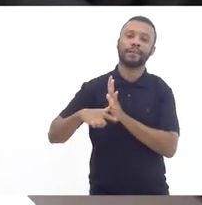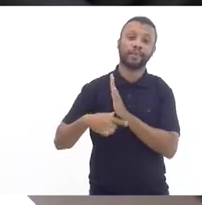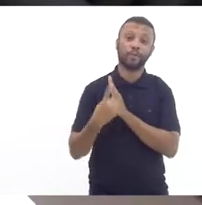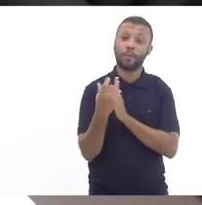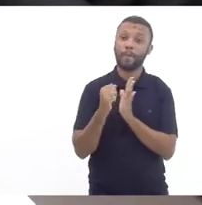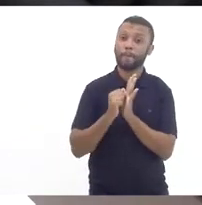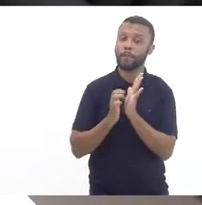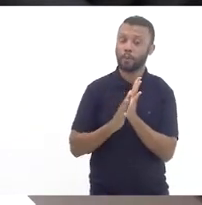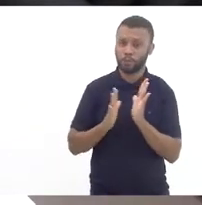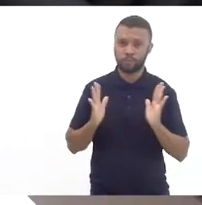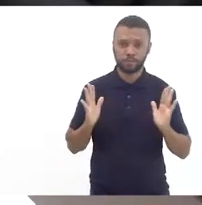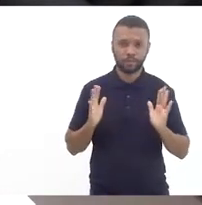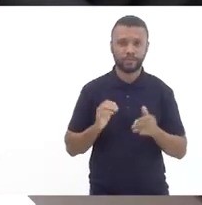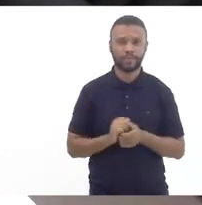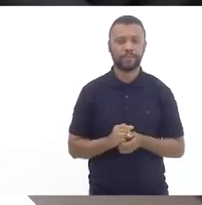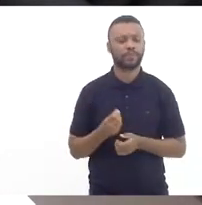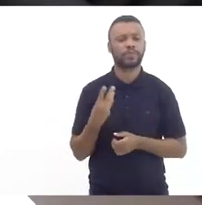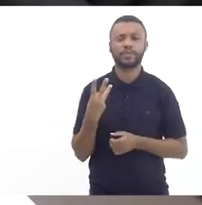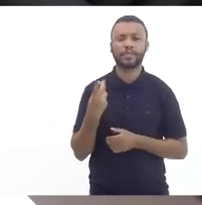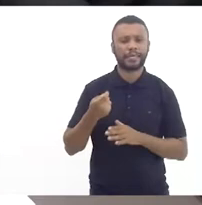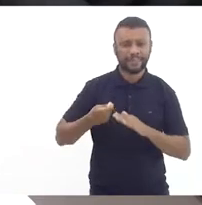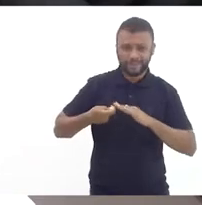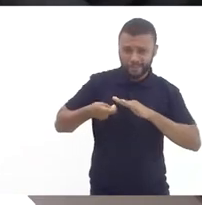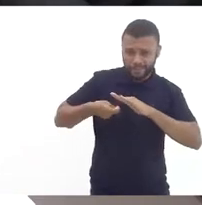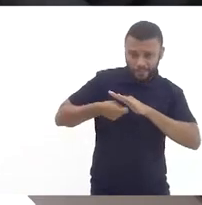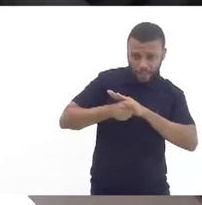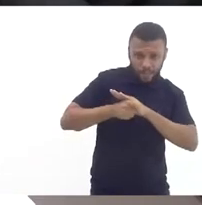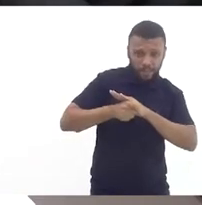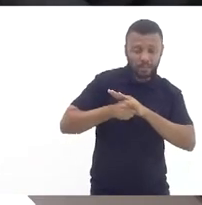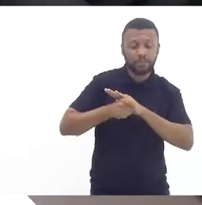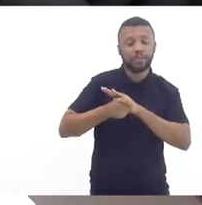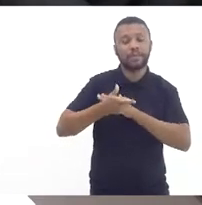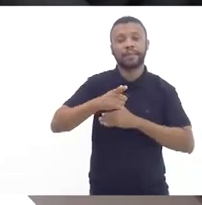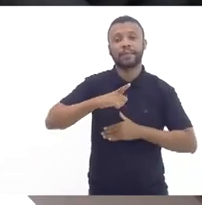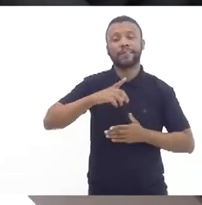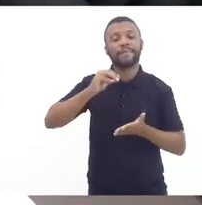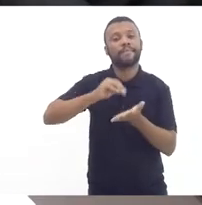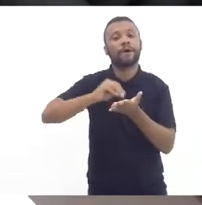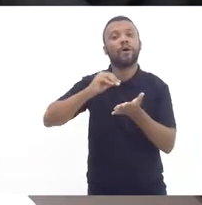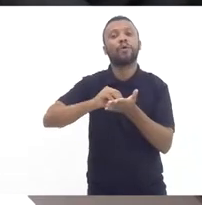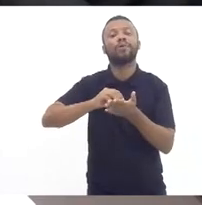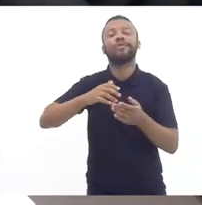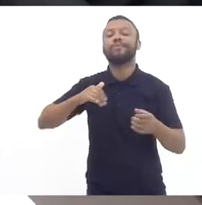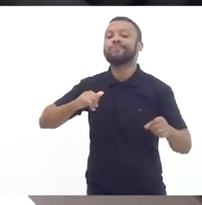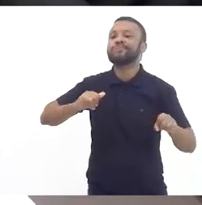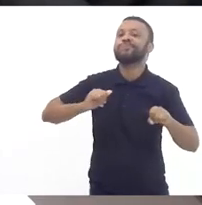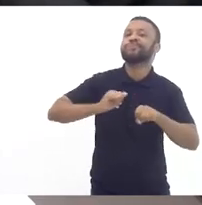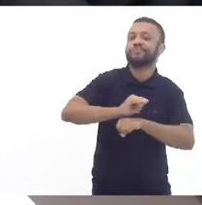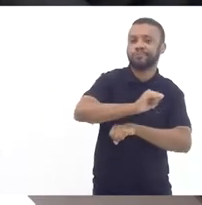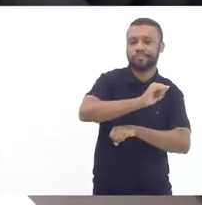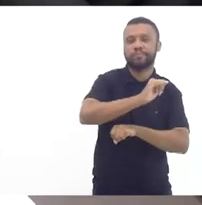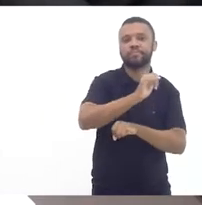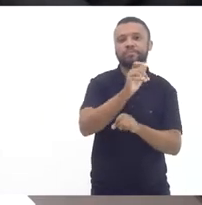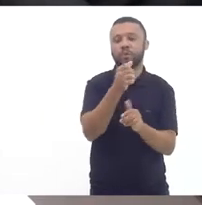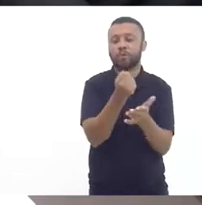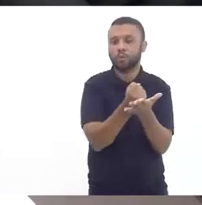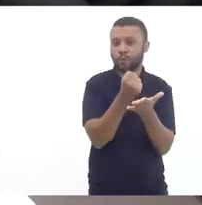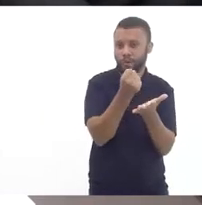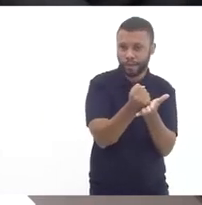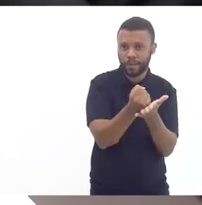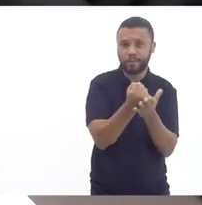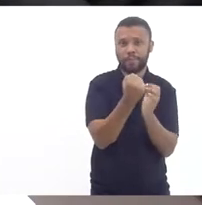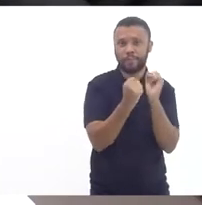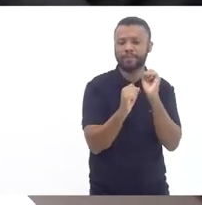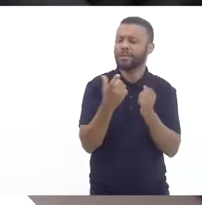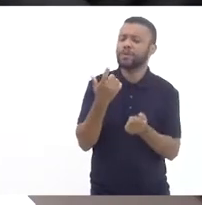E outros 3 investimentos a gente entendeu que teve o descumprimento do contrato pela concessionária. Como a